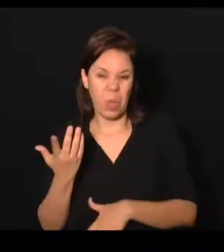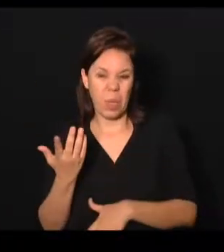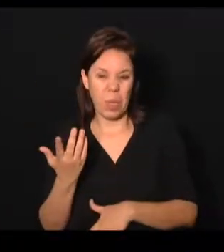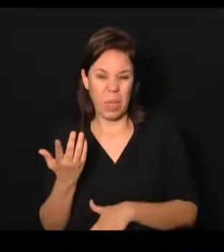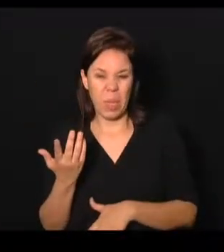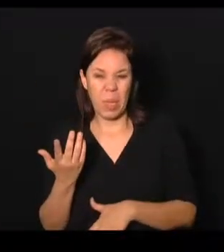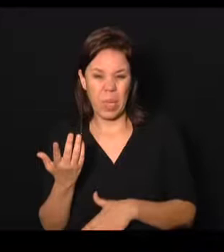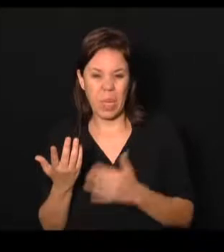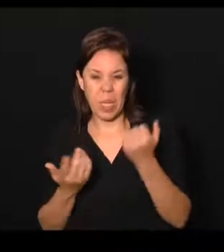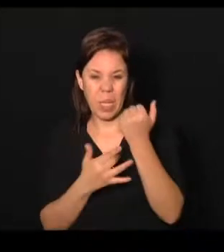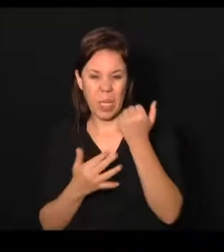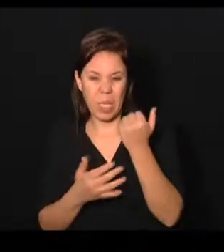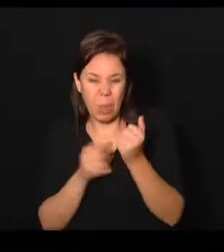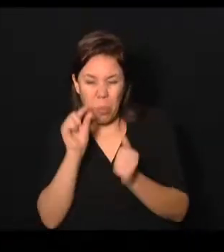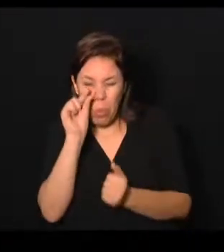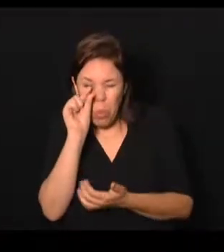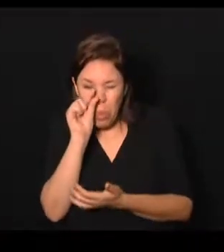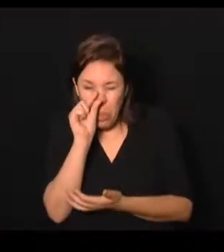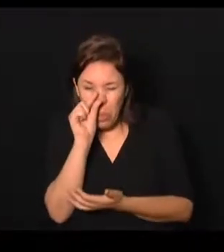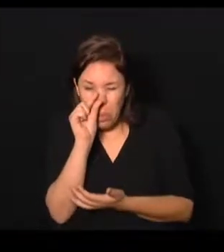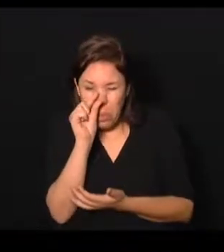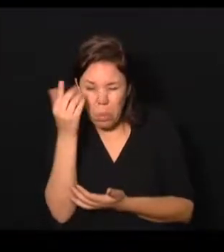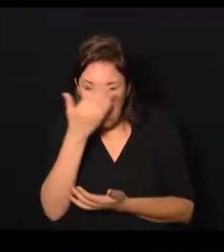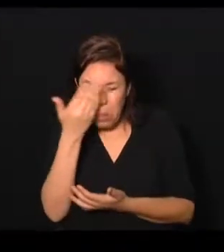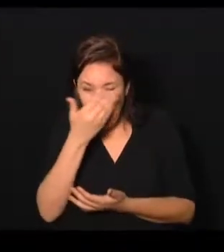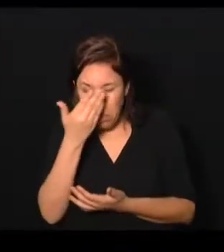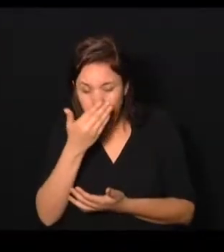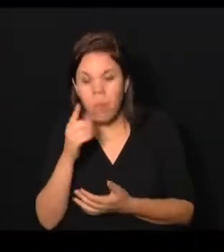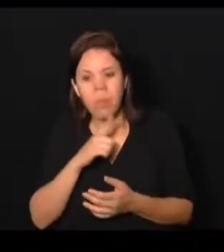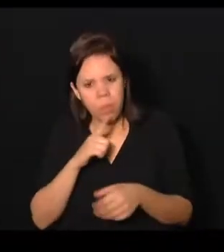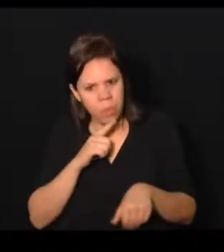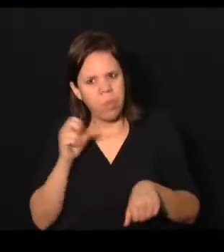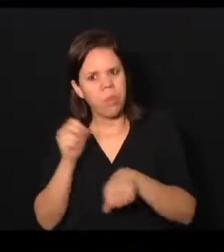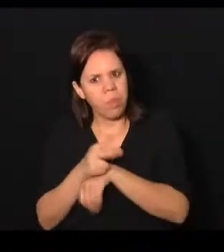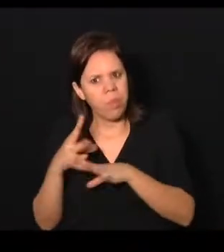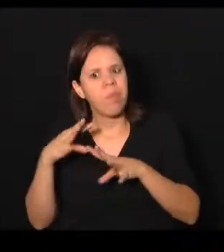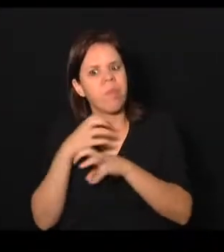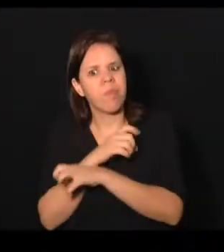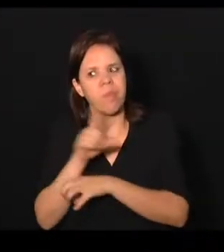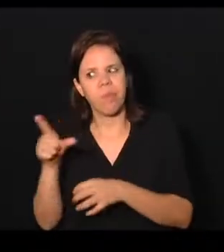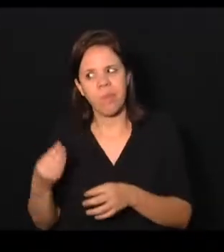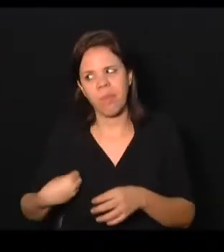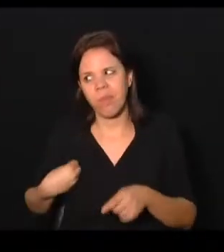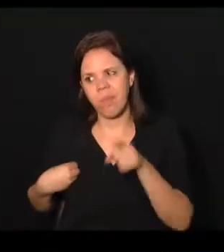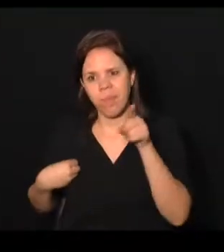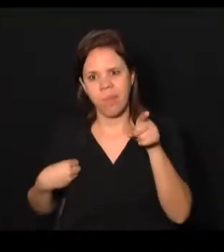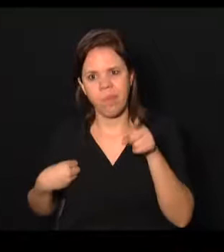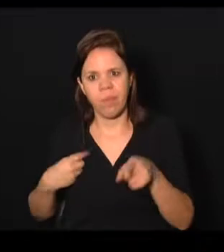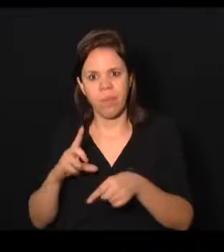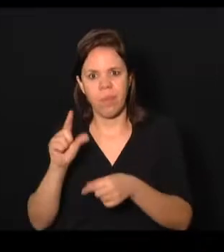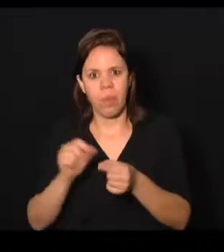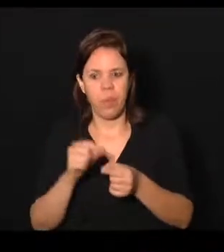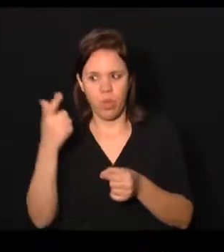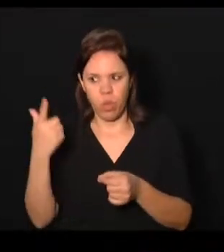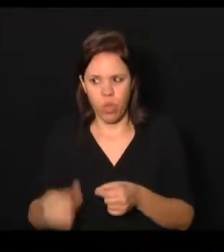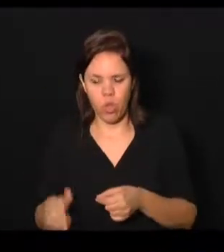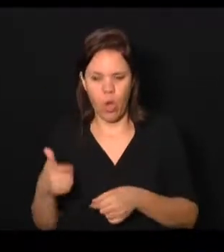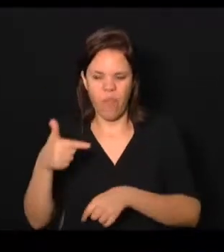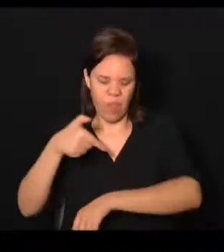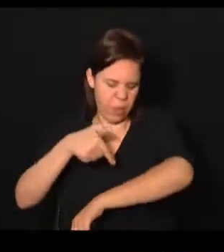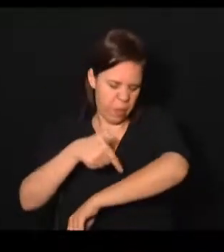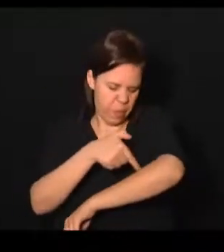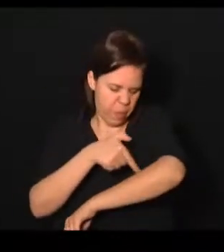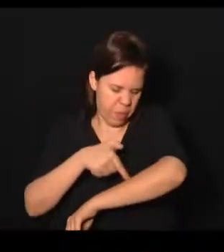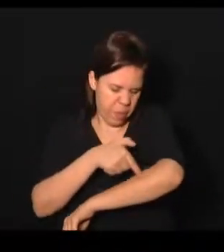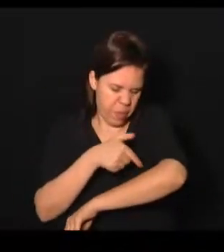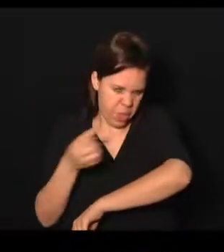invisível, mas que contém patógenos, contém bactérias, contém vírus, podem estar ali. E aí, quando eu vou pingar uma nova agulha, mesmo que seja uma agulha